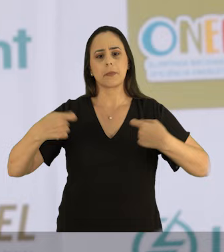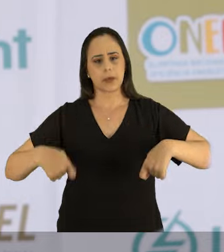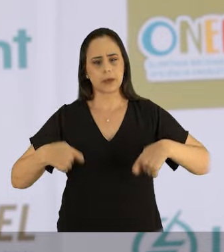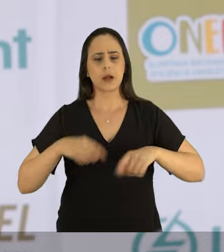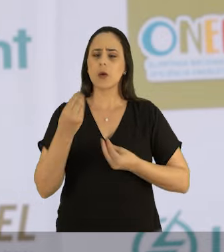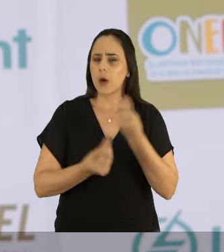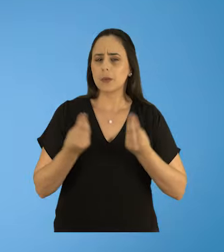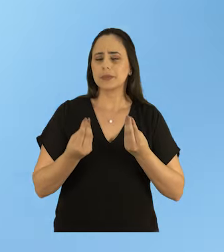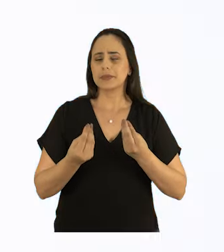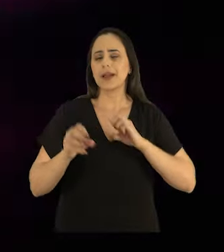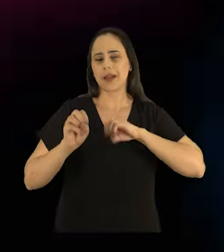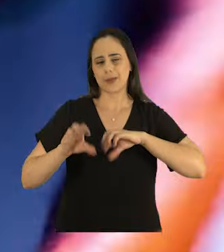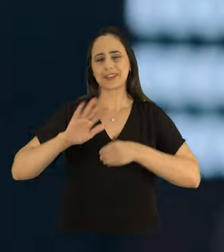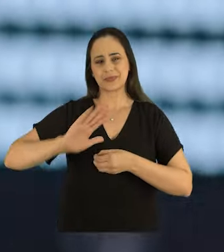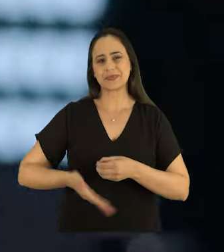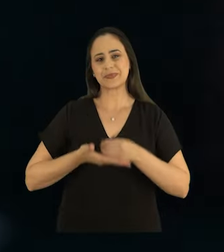sustentável.